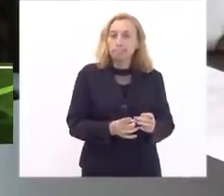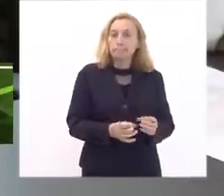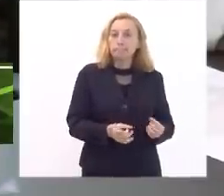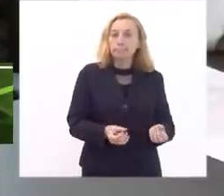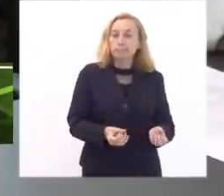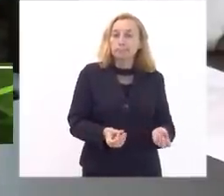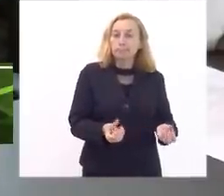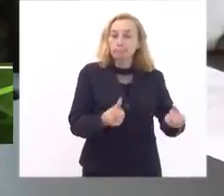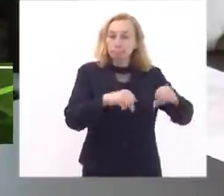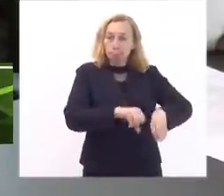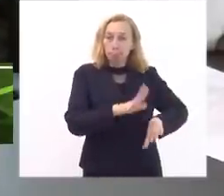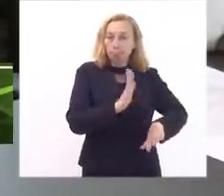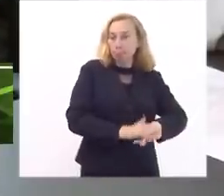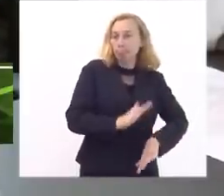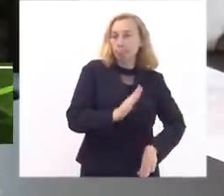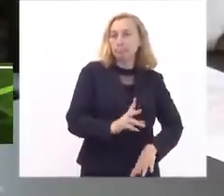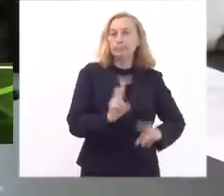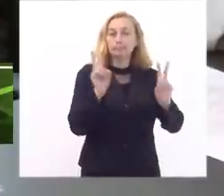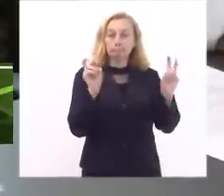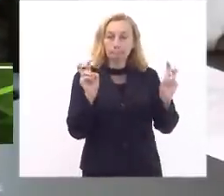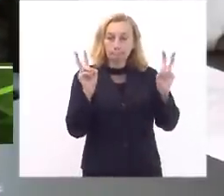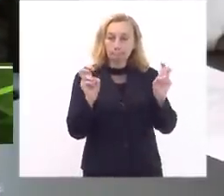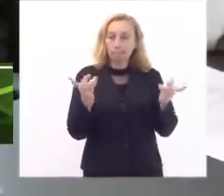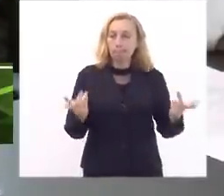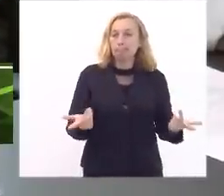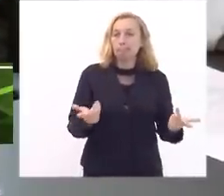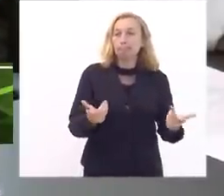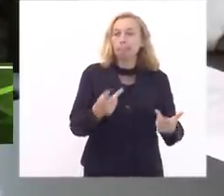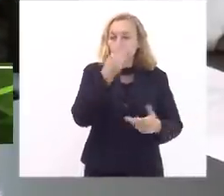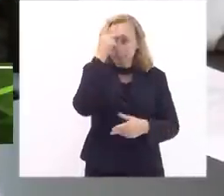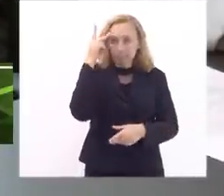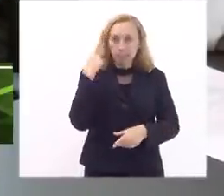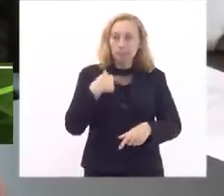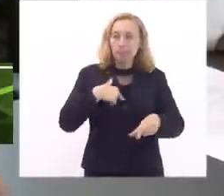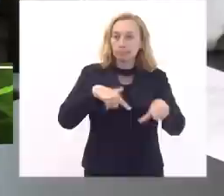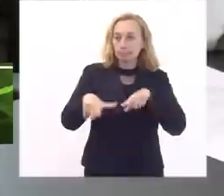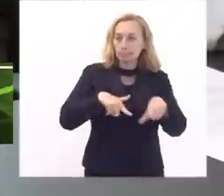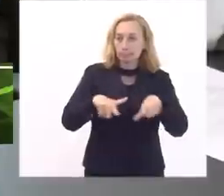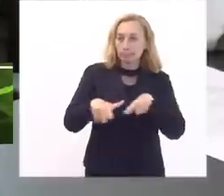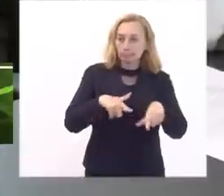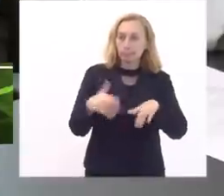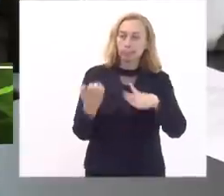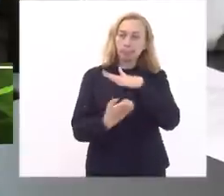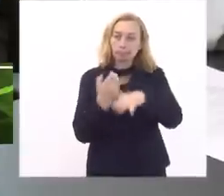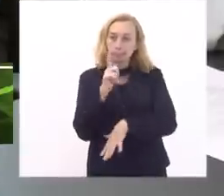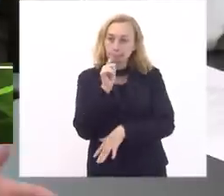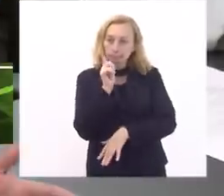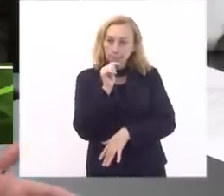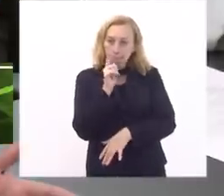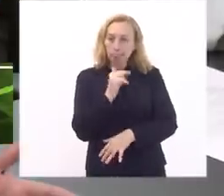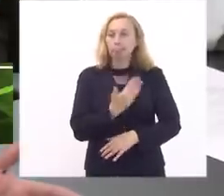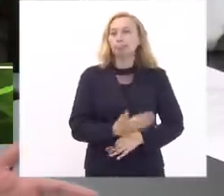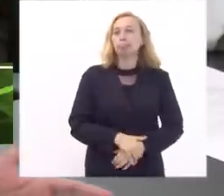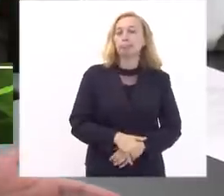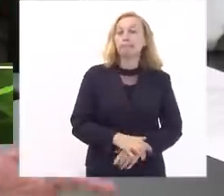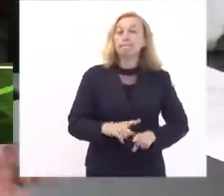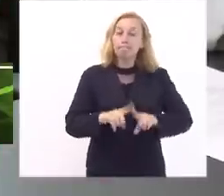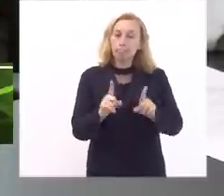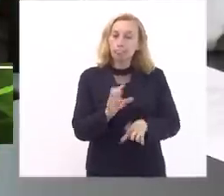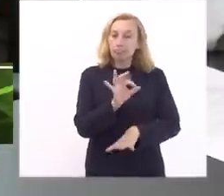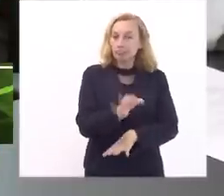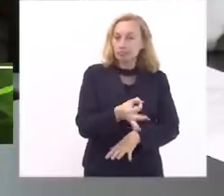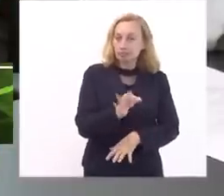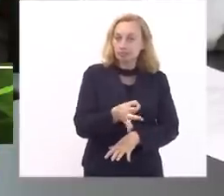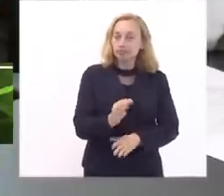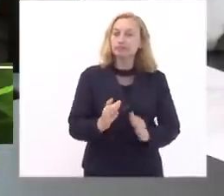mais a situação dos empregados públicos do quadro permanente da SEDAI, mas é